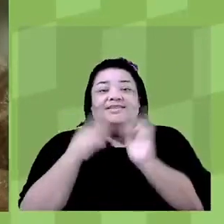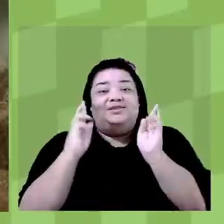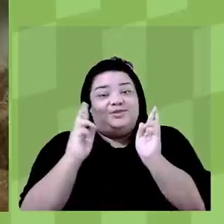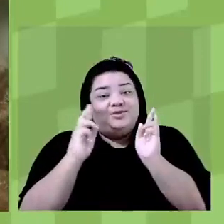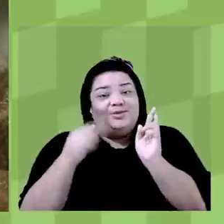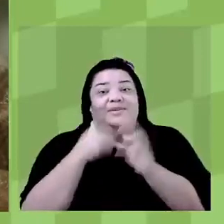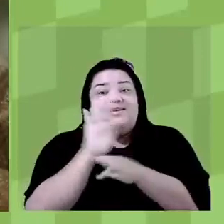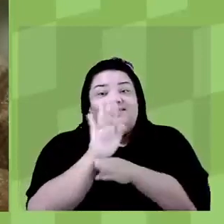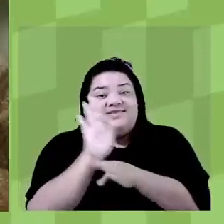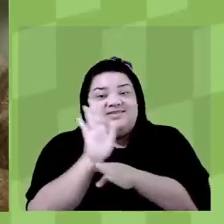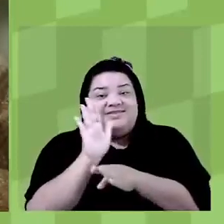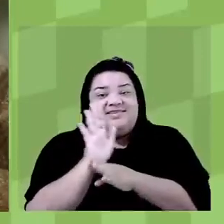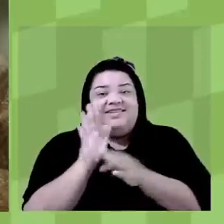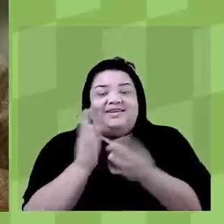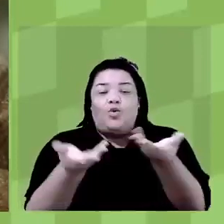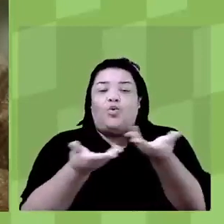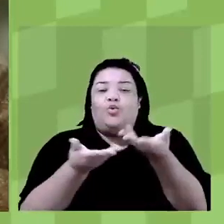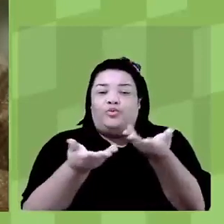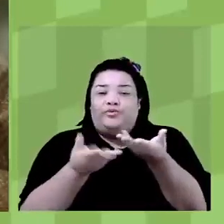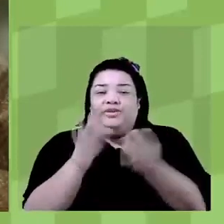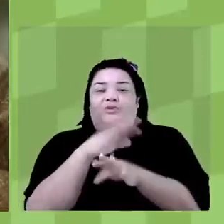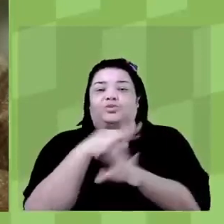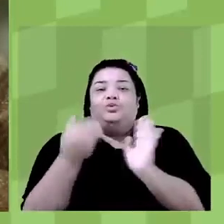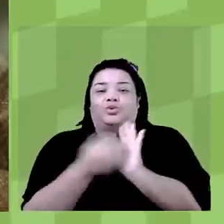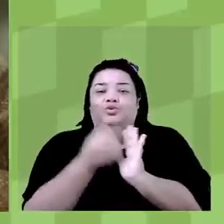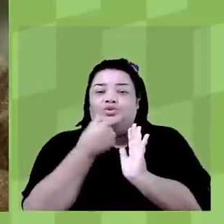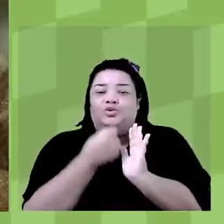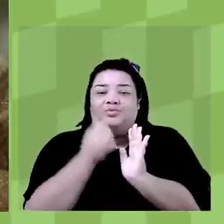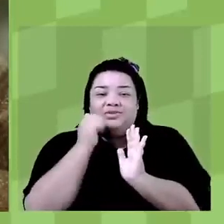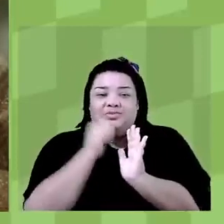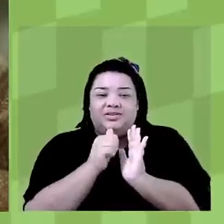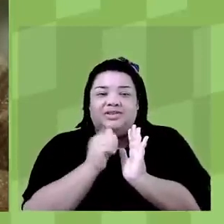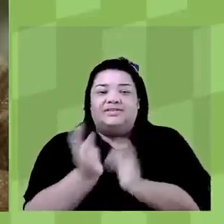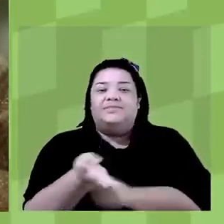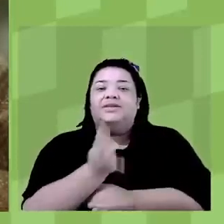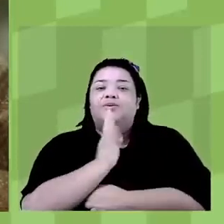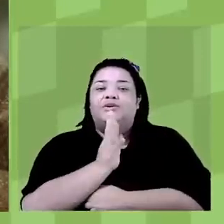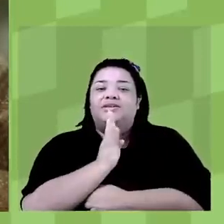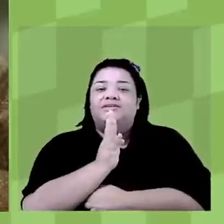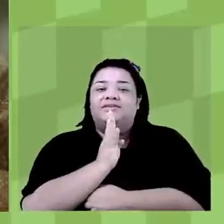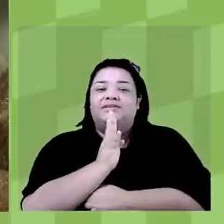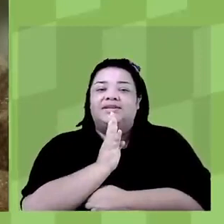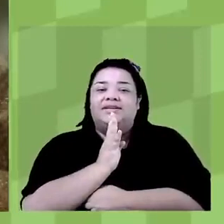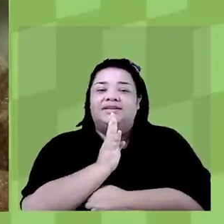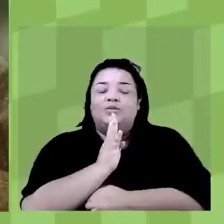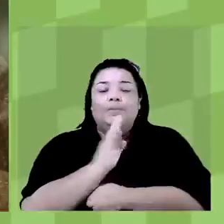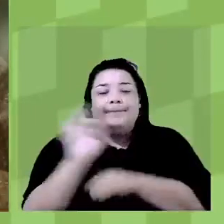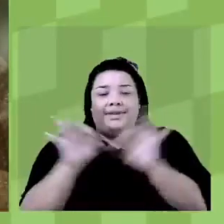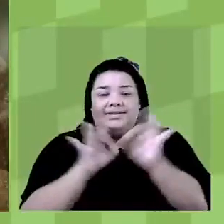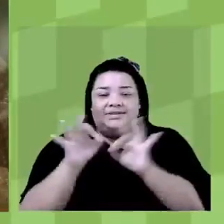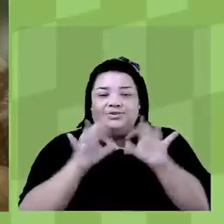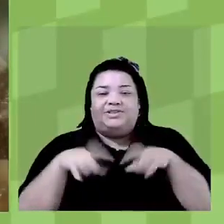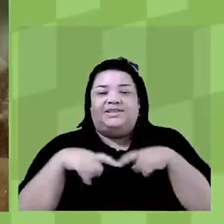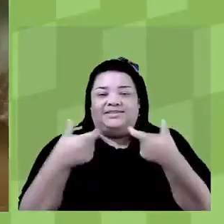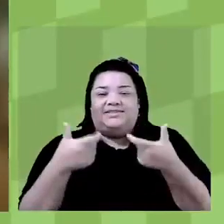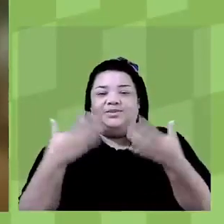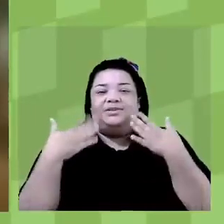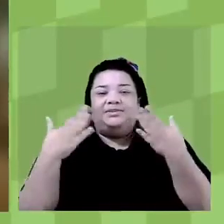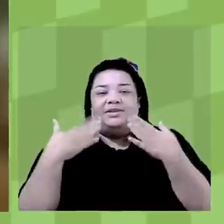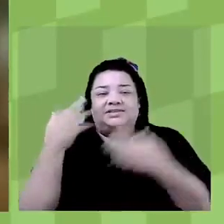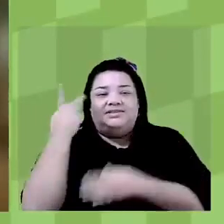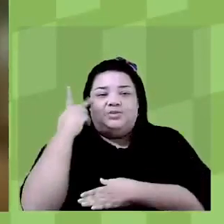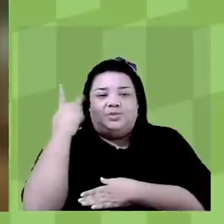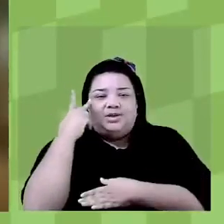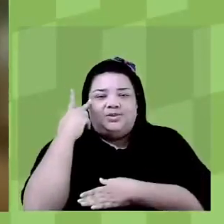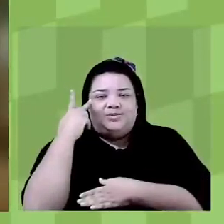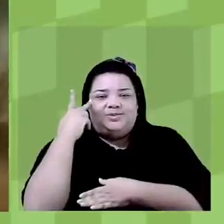todos e todas e todos que estão assistindo a gente para que conheçam o Plano de Ação Climática do Estado de São Paulo. Agora a gente vai também